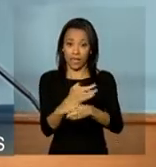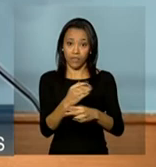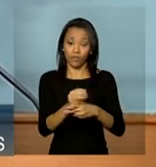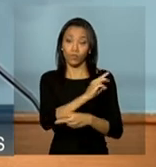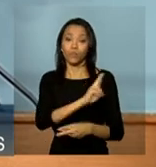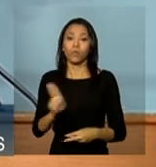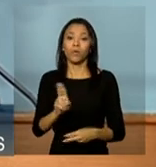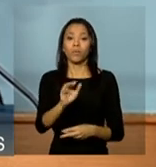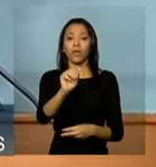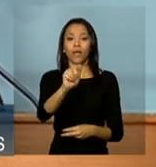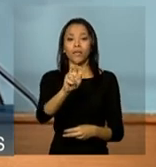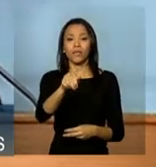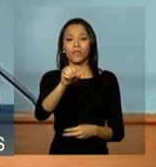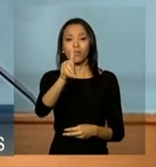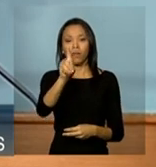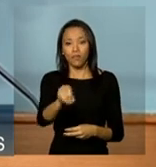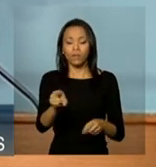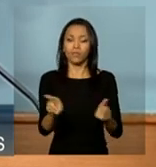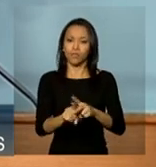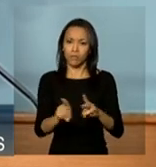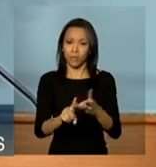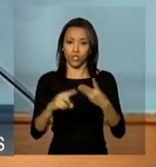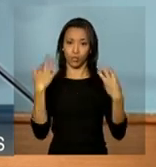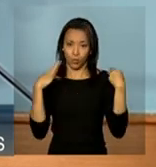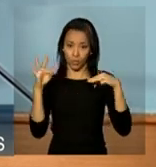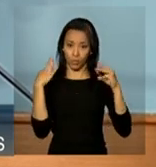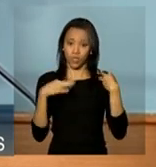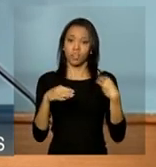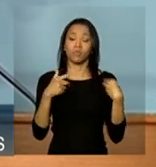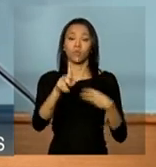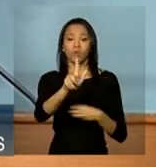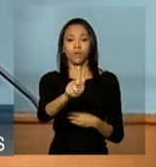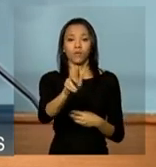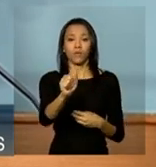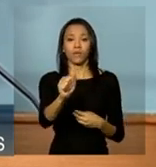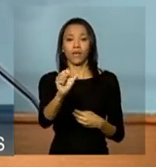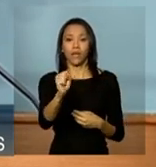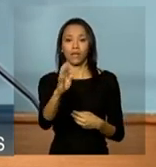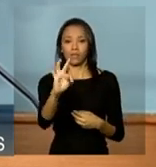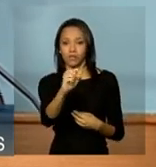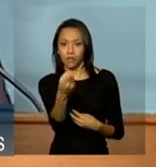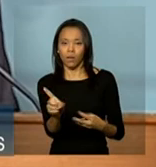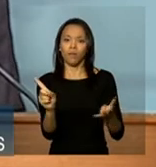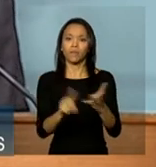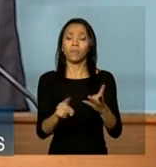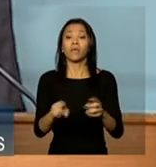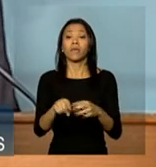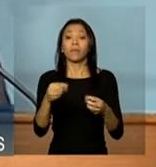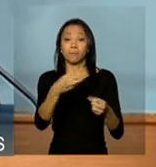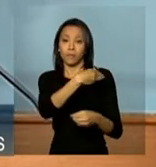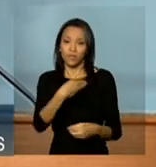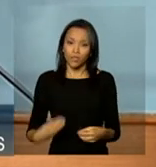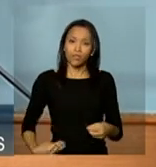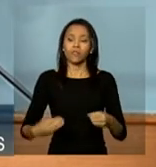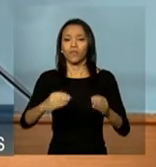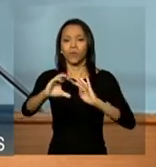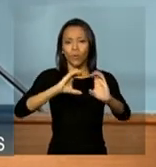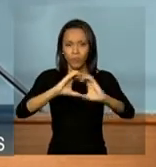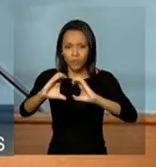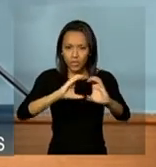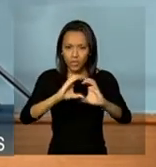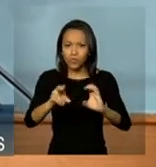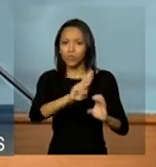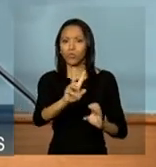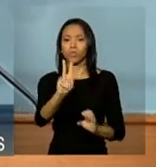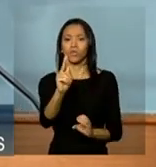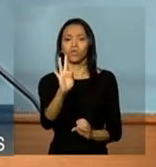Agnaldo Silva, o ministro do Turismo, Gastão Vieira, ministro da Secretaria de Comunicação da Presidência, Thomas